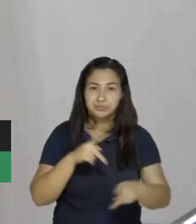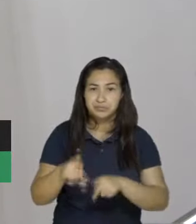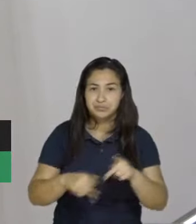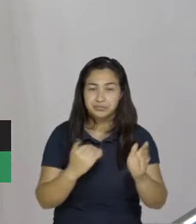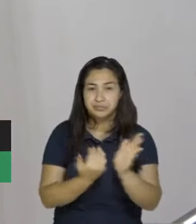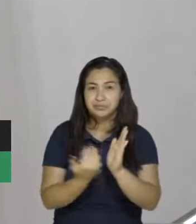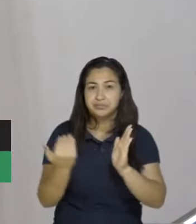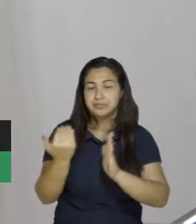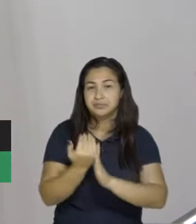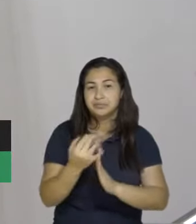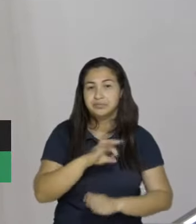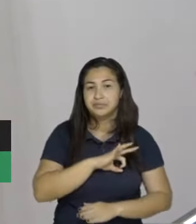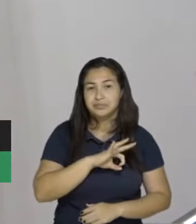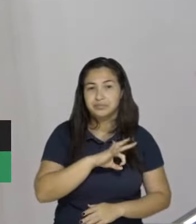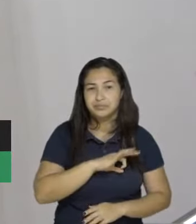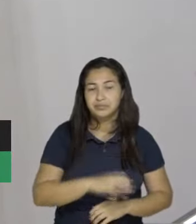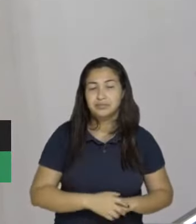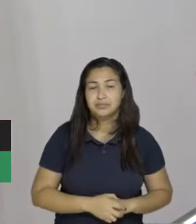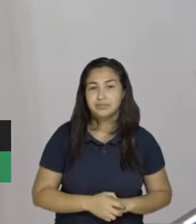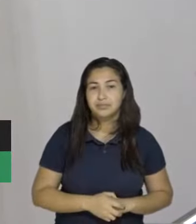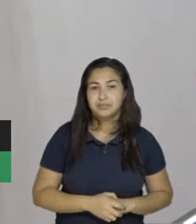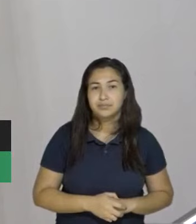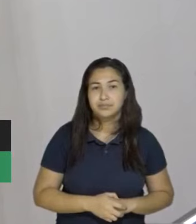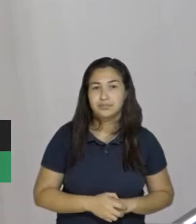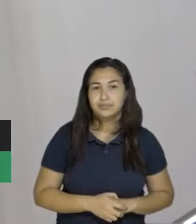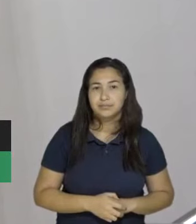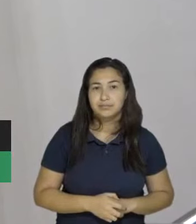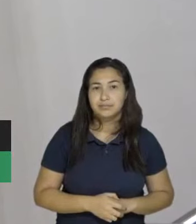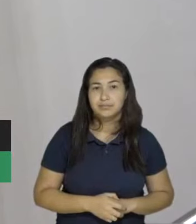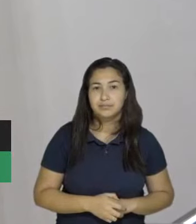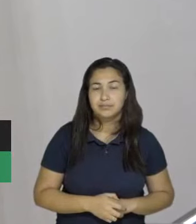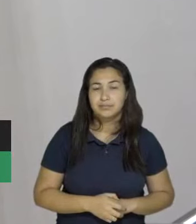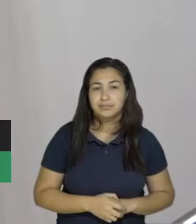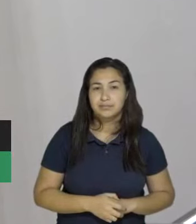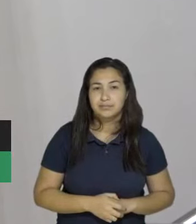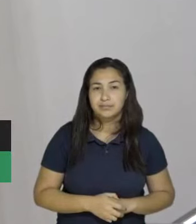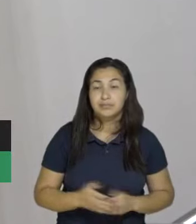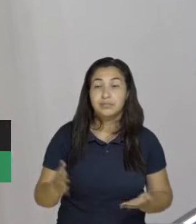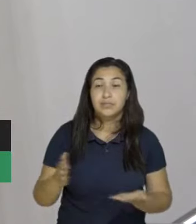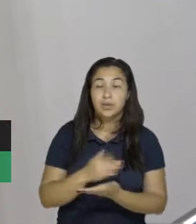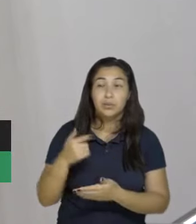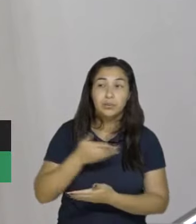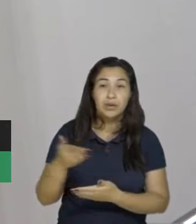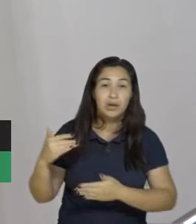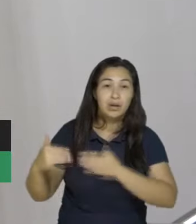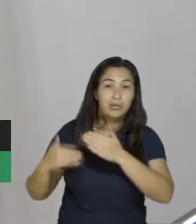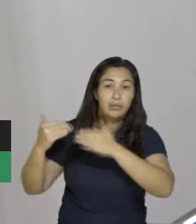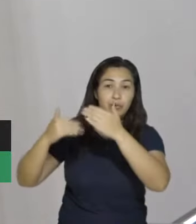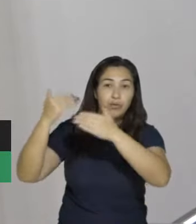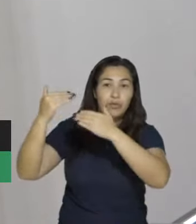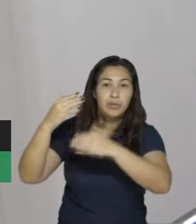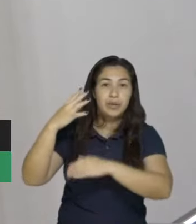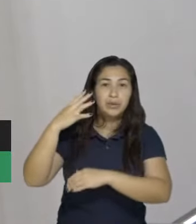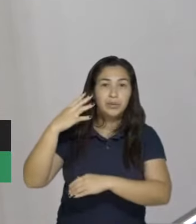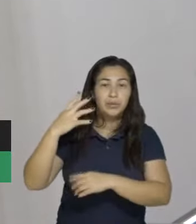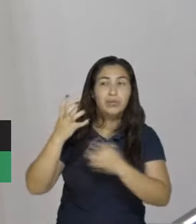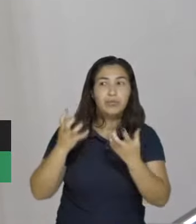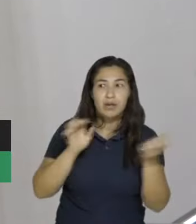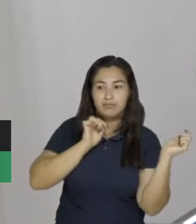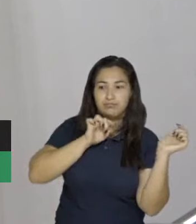policiais. Cidades do Alto Vale, em desenvolvimento, isso atrai mais pessoas